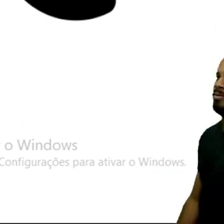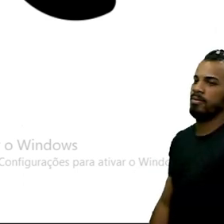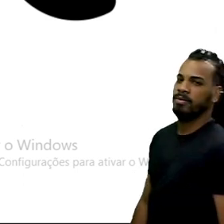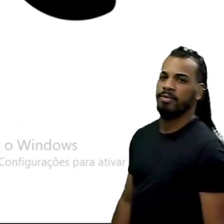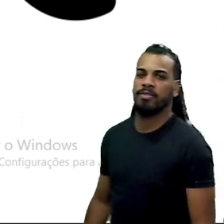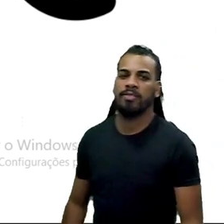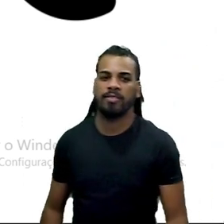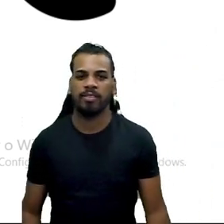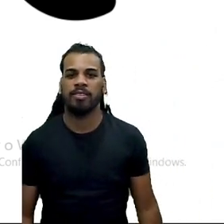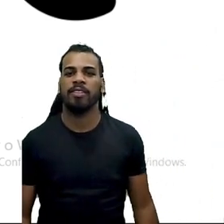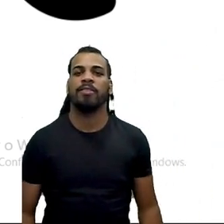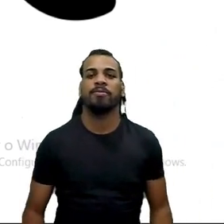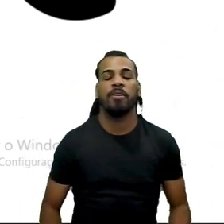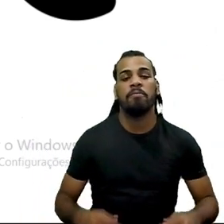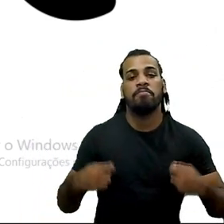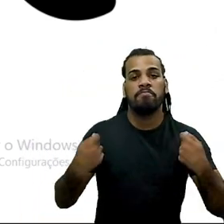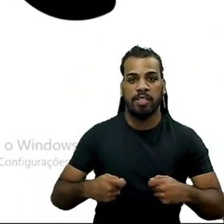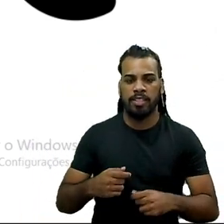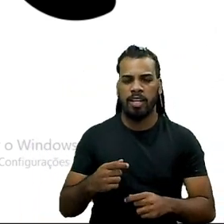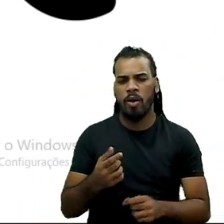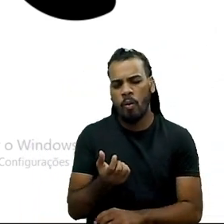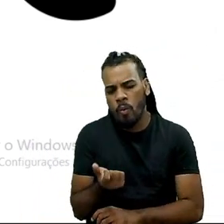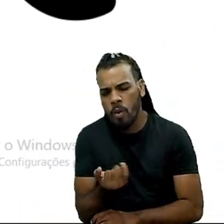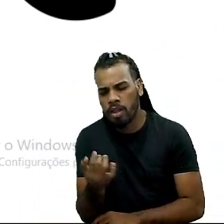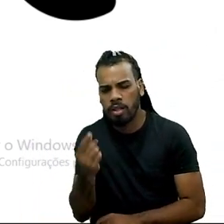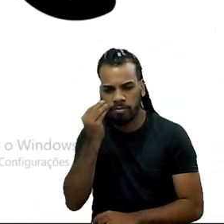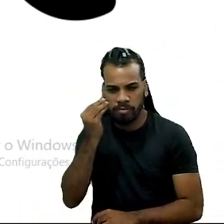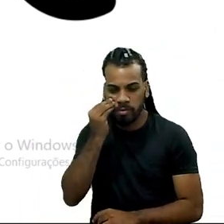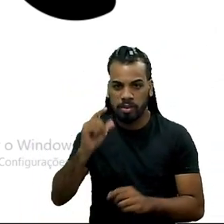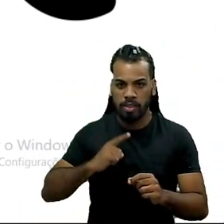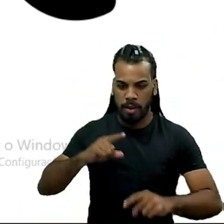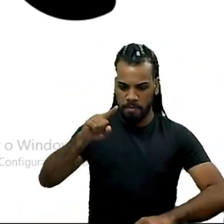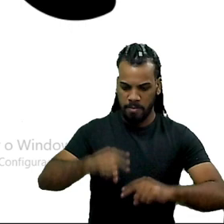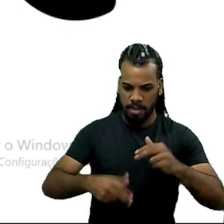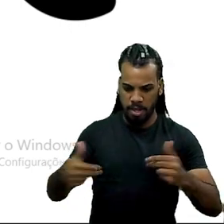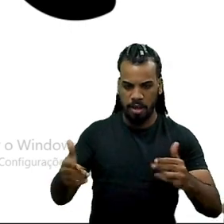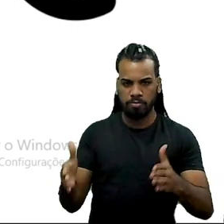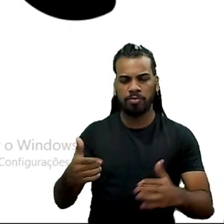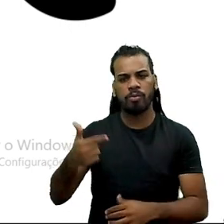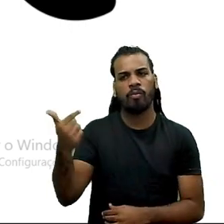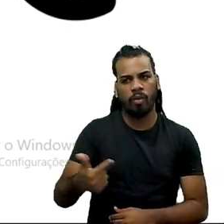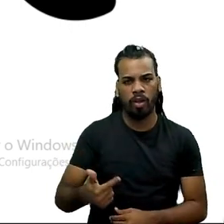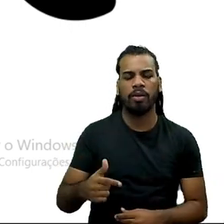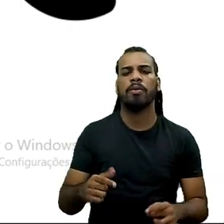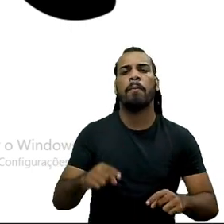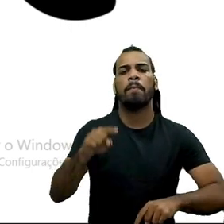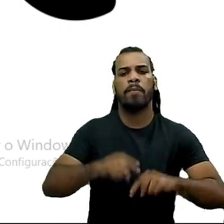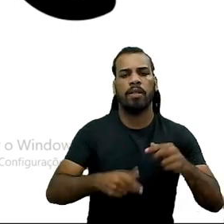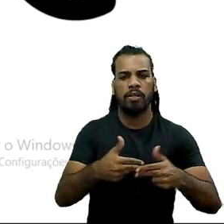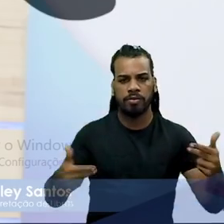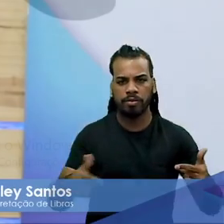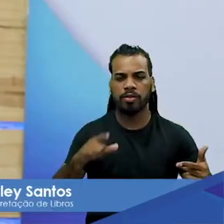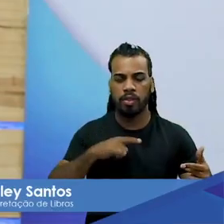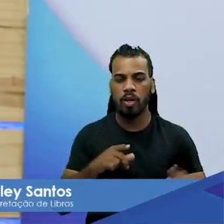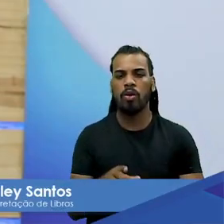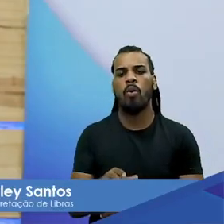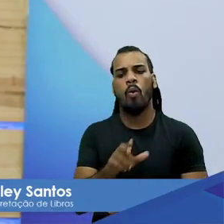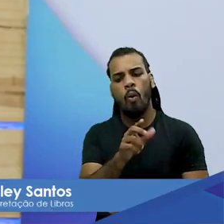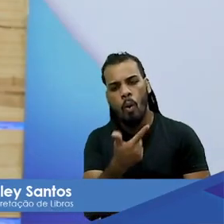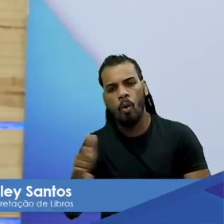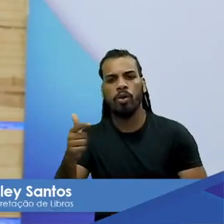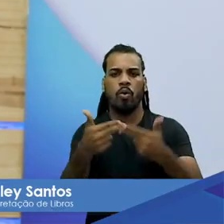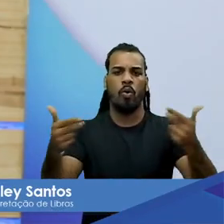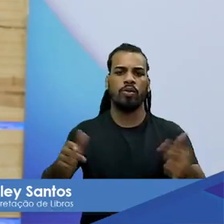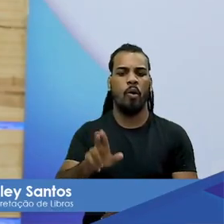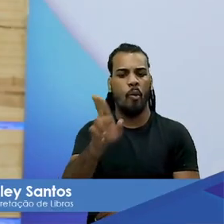a quantidade de matéria-prima, a quantidade de material secundário, a quantidade de outros itens que podem entrar